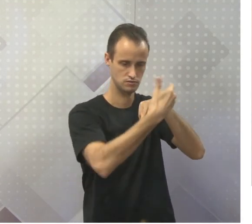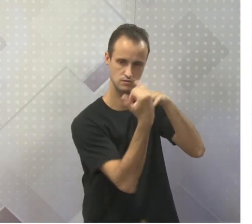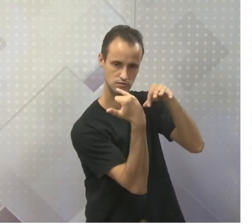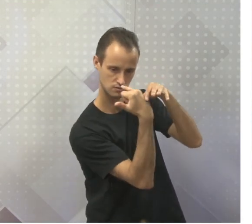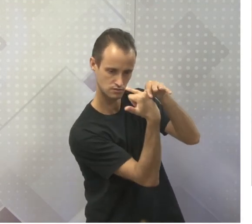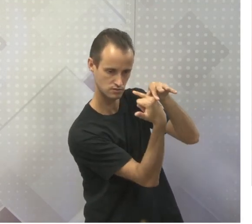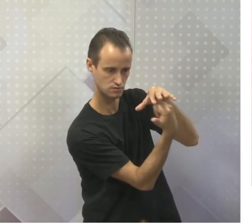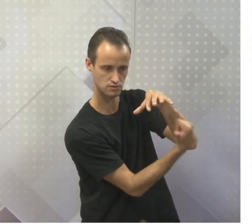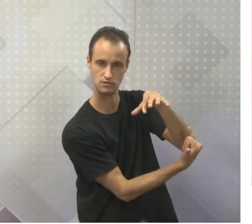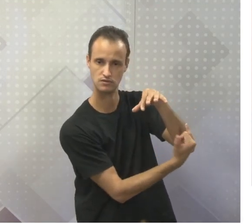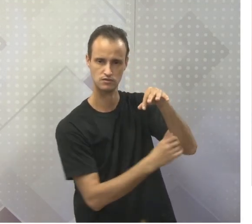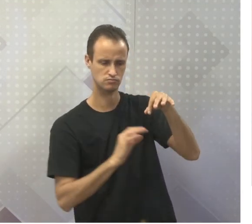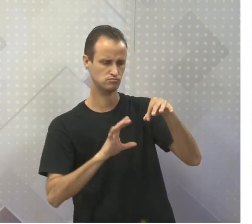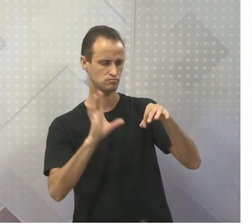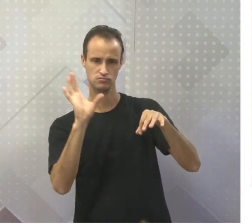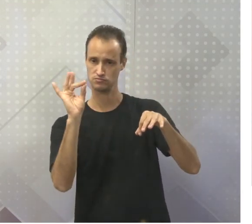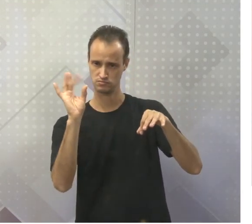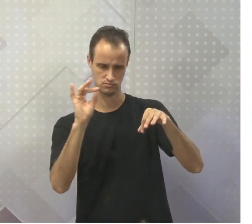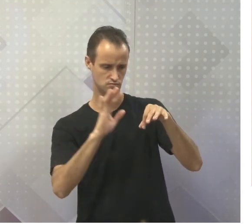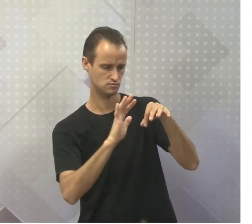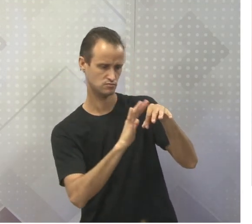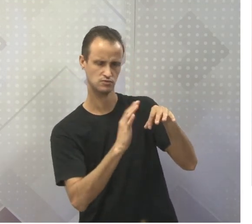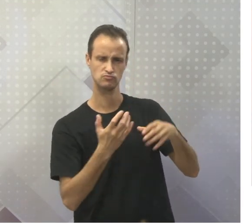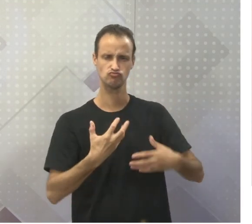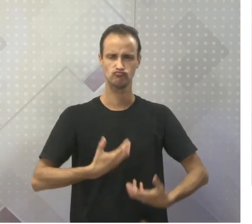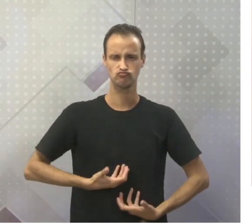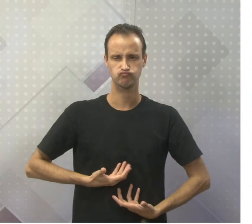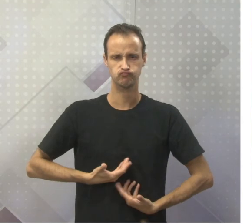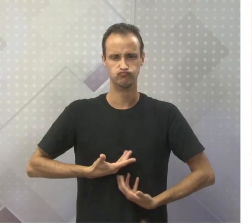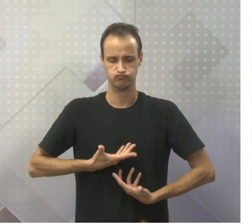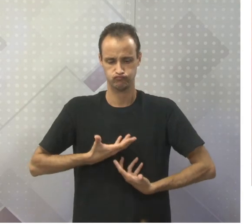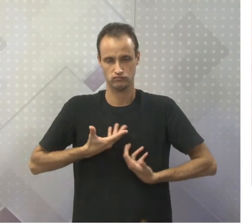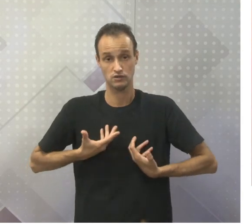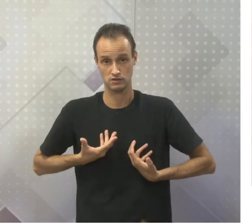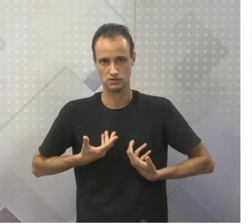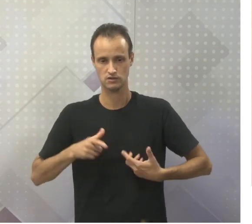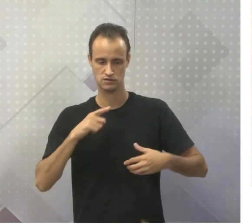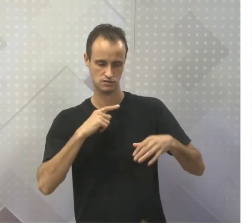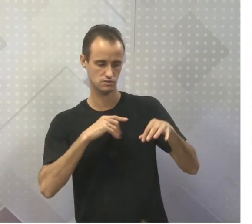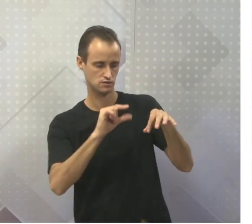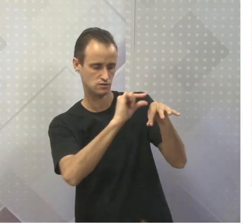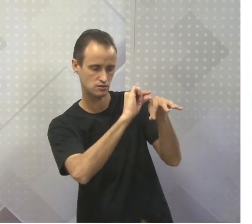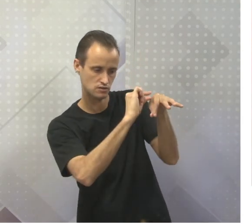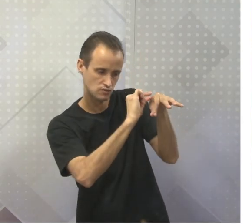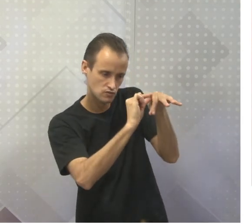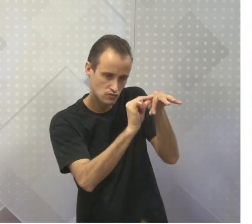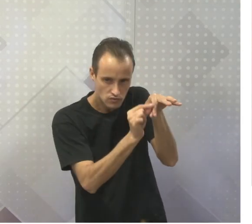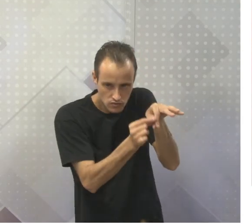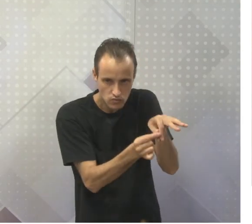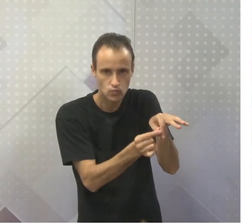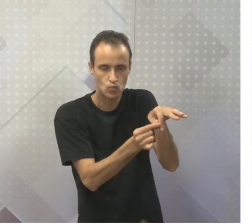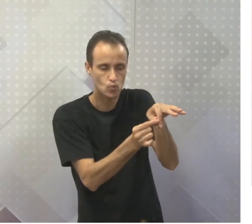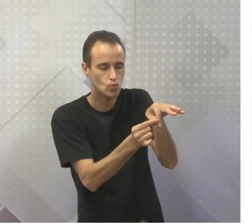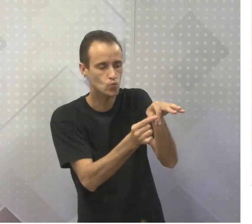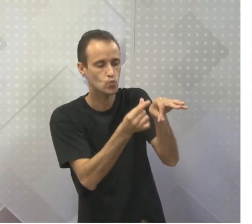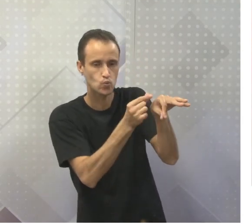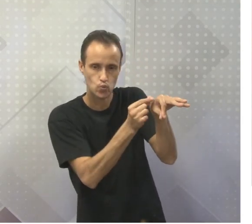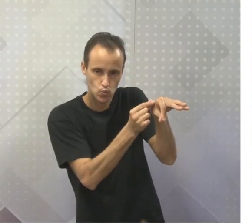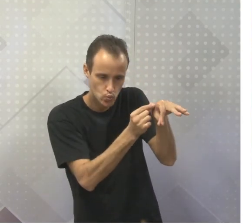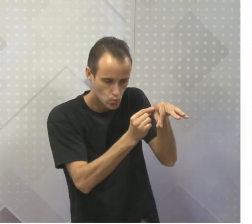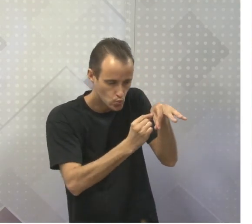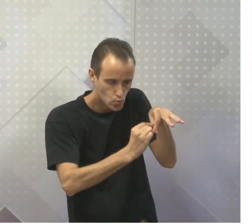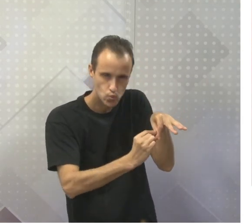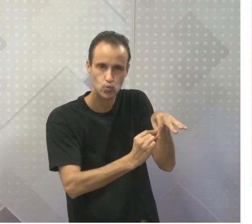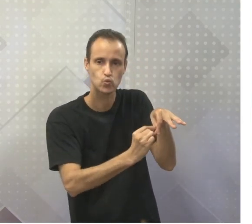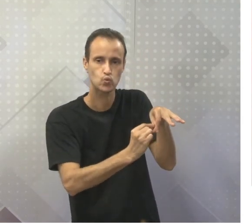é sensível ao tato. Tocou, você sente uma coisa diferente. Aí tem os lábios pequenos que recobrem a entrada